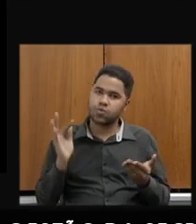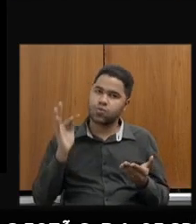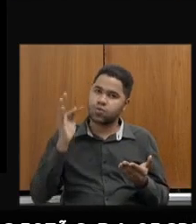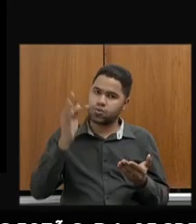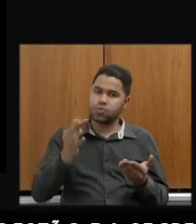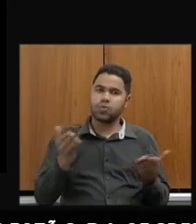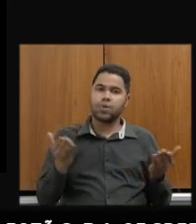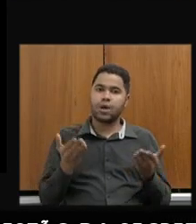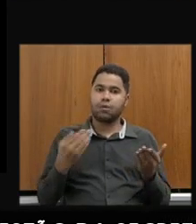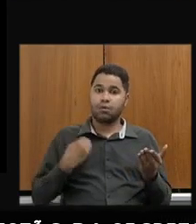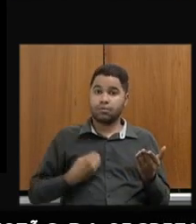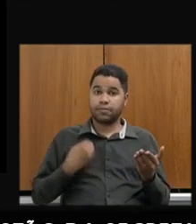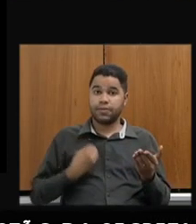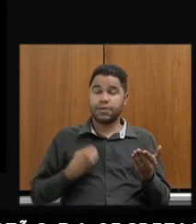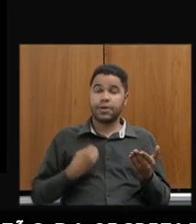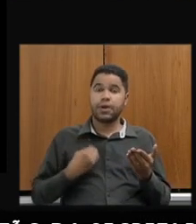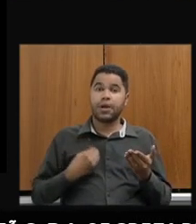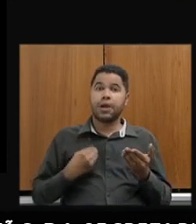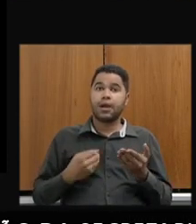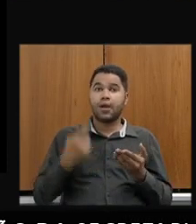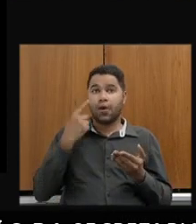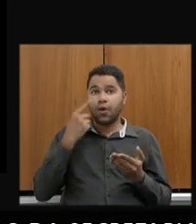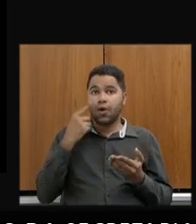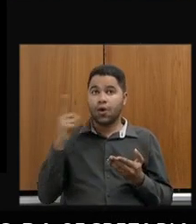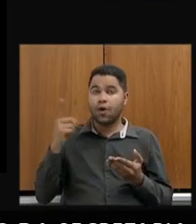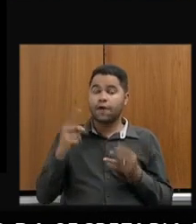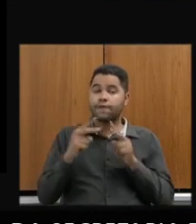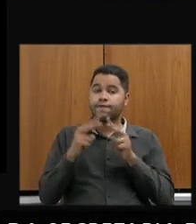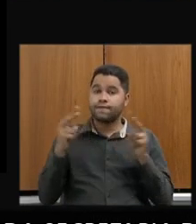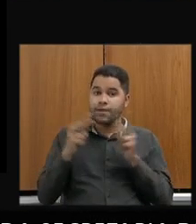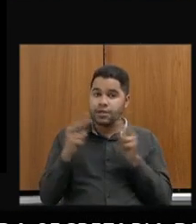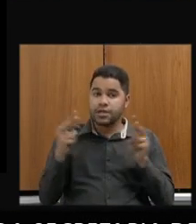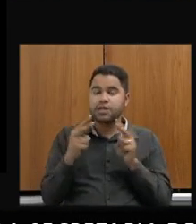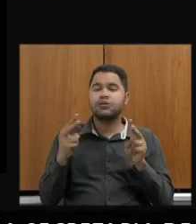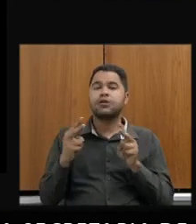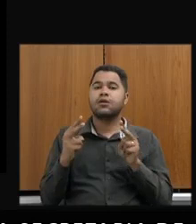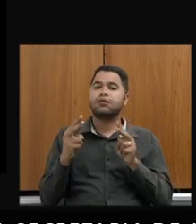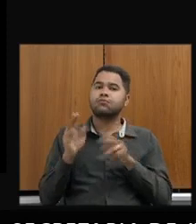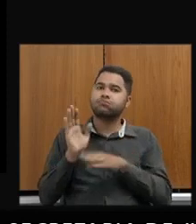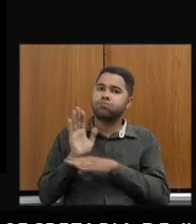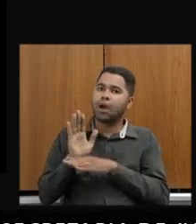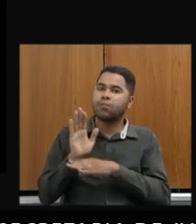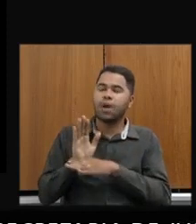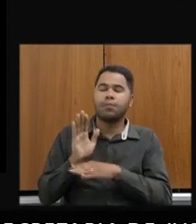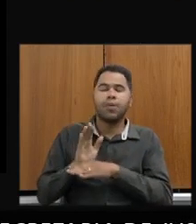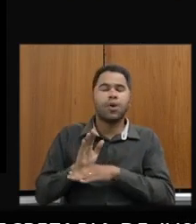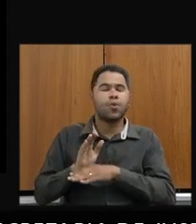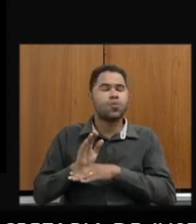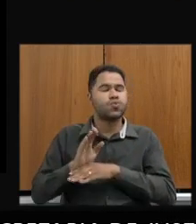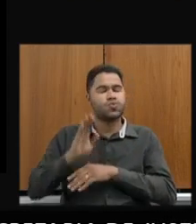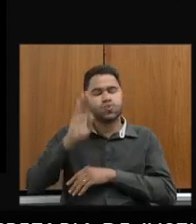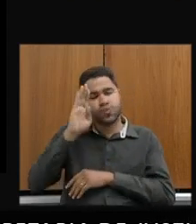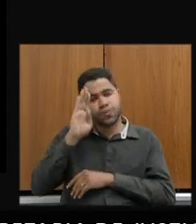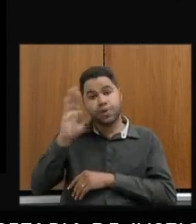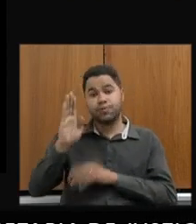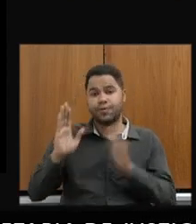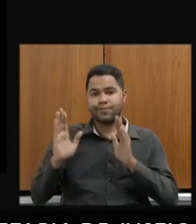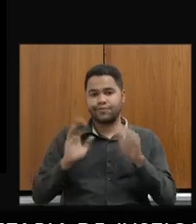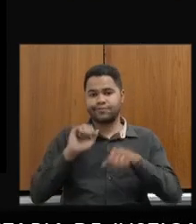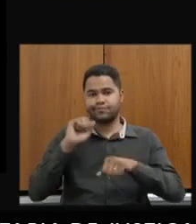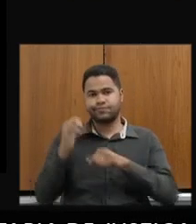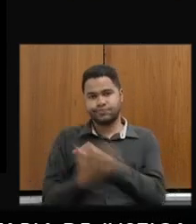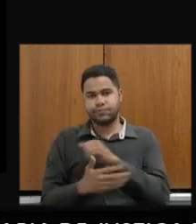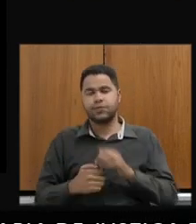futuro futuro agora o presente e essas audiências essas visitas virtuais elas ajudaram sobre a maneira principalmente durante a pandemia